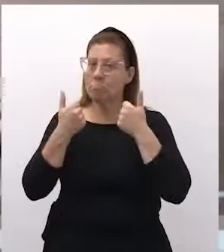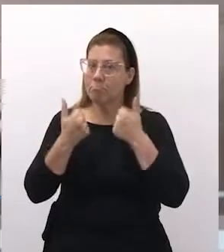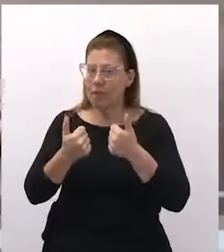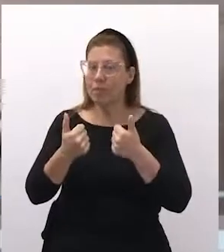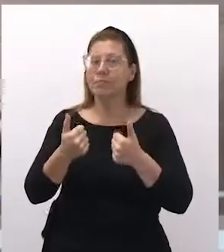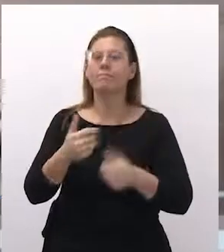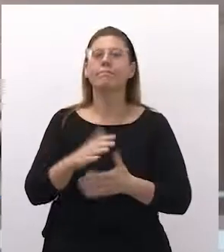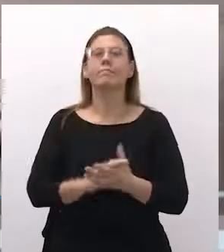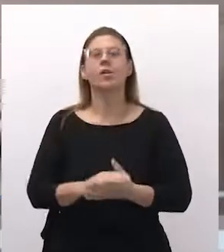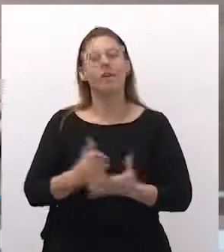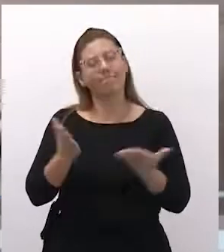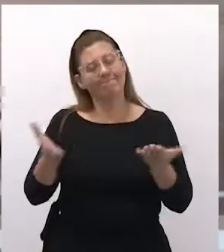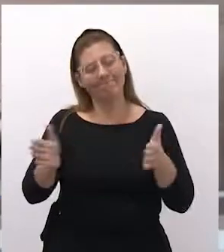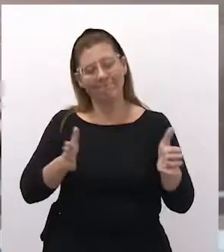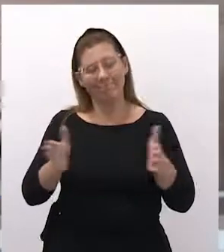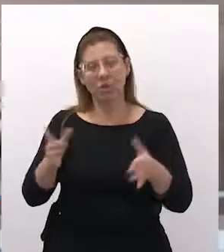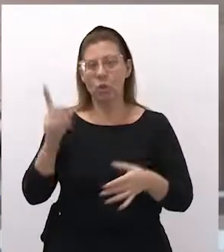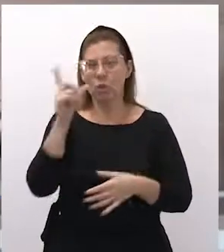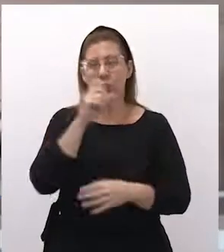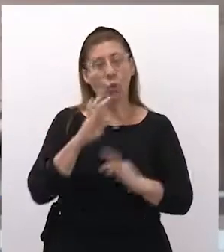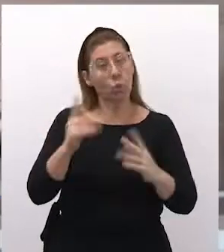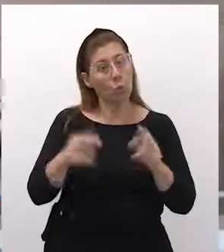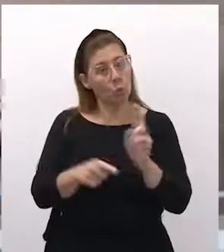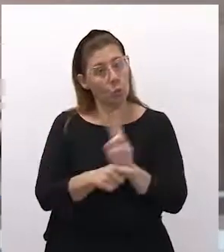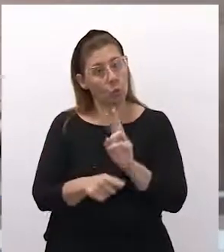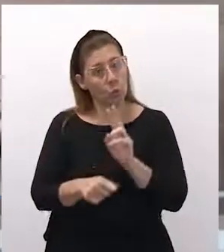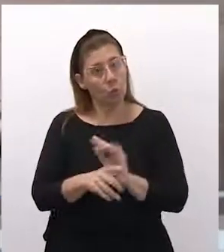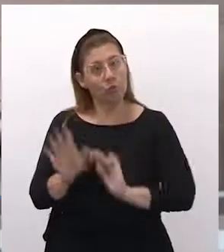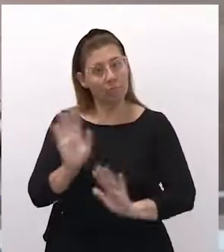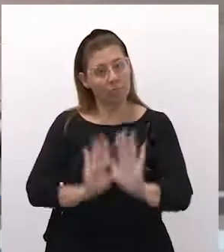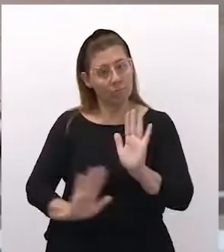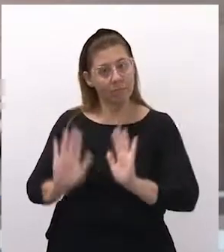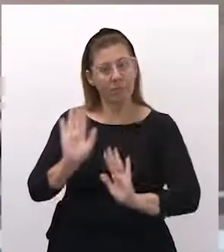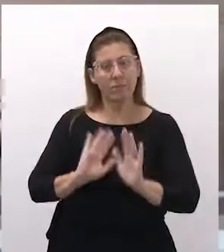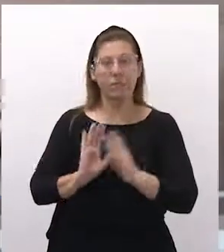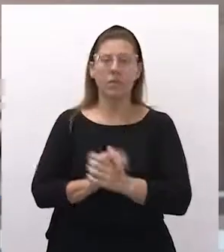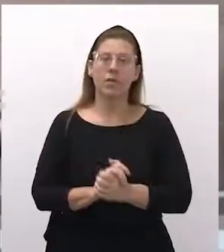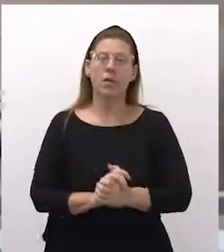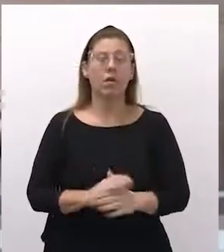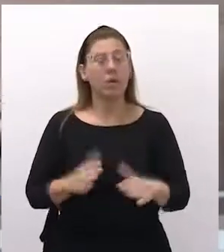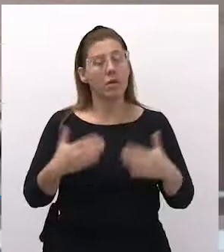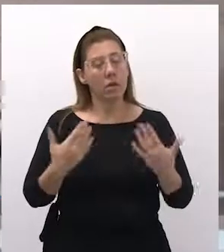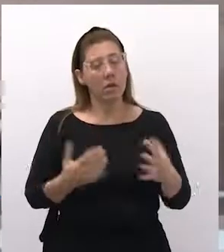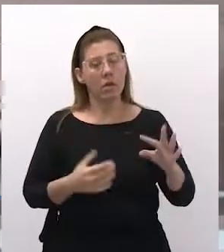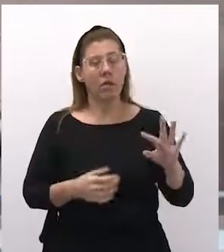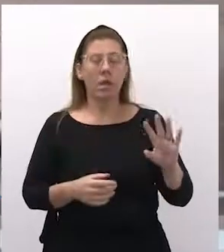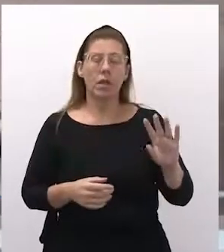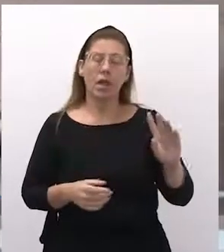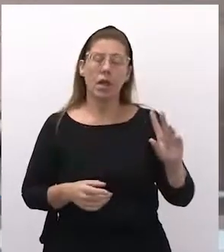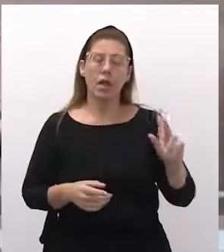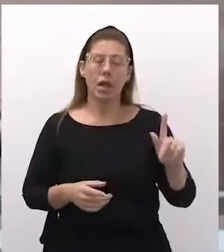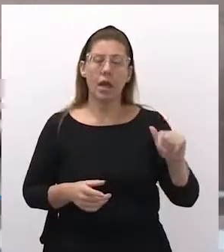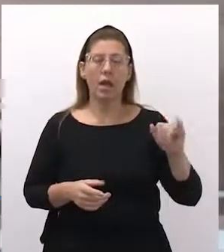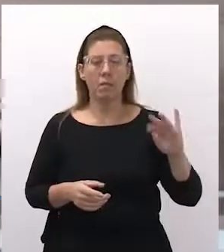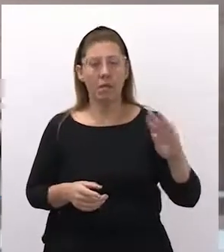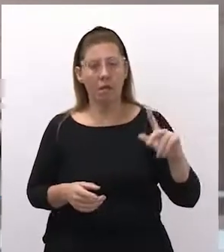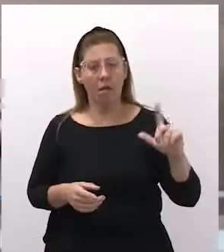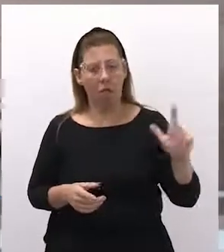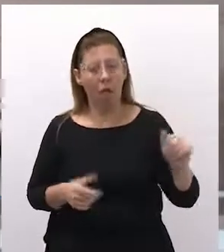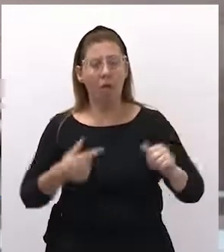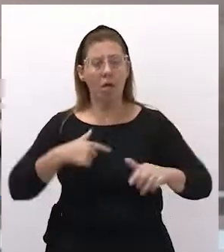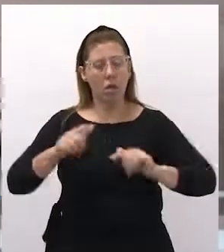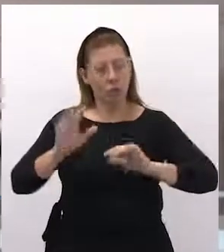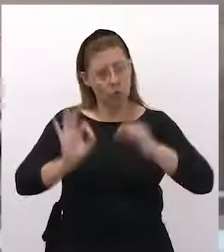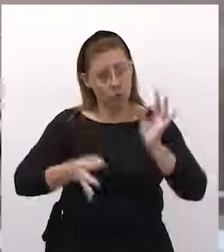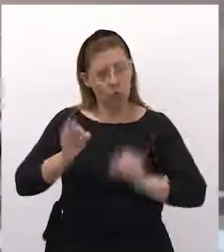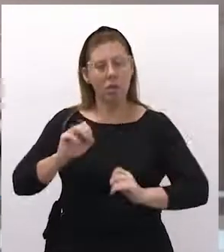nesses tempos difíceis, que estejam se cuidando. Bom, como a Tânia disse, o meu nome é Gabriela, eu sou juíza do